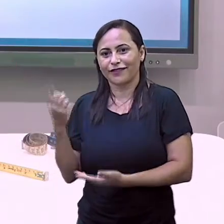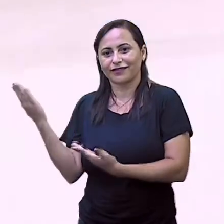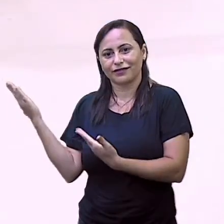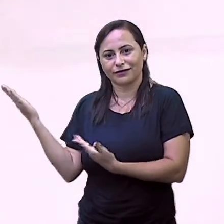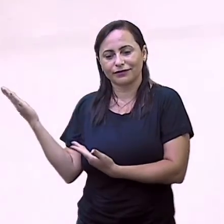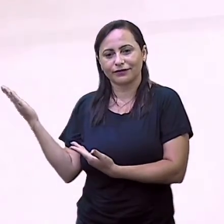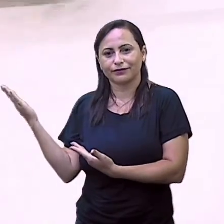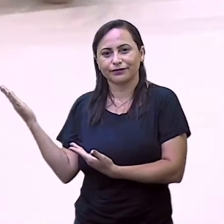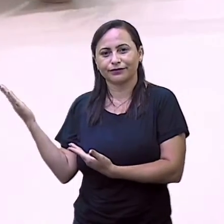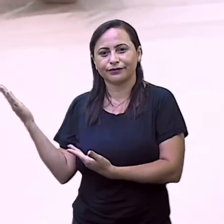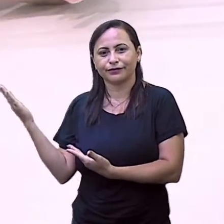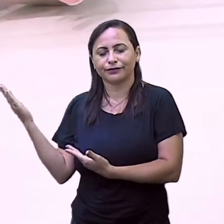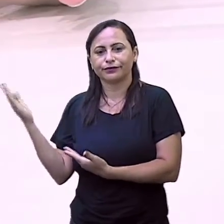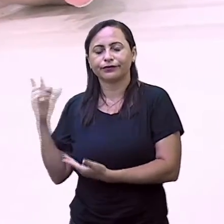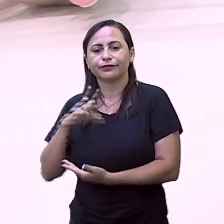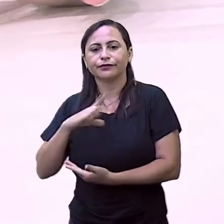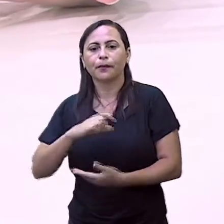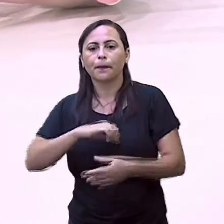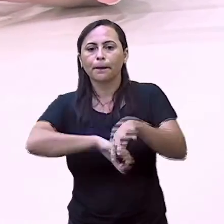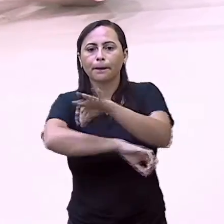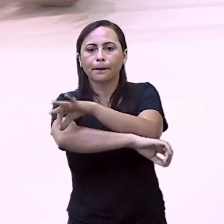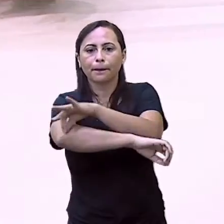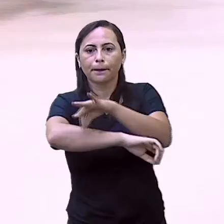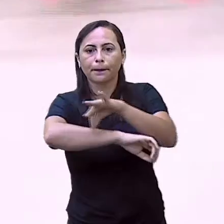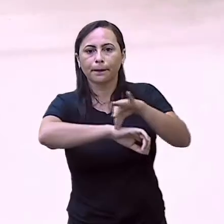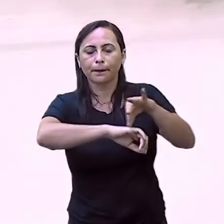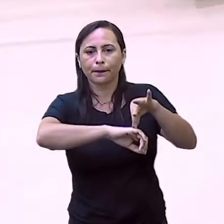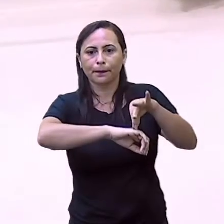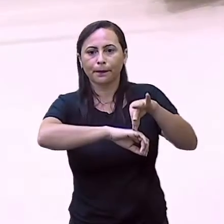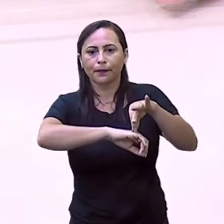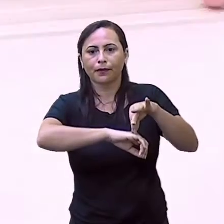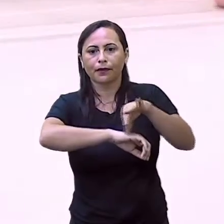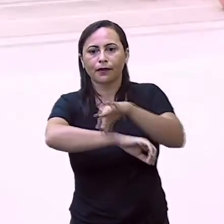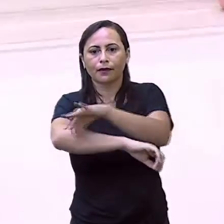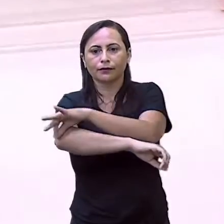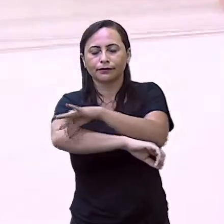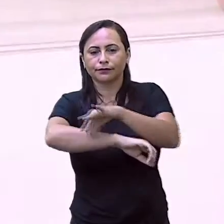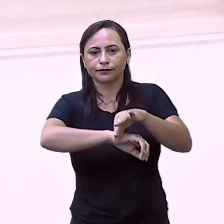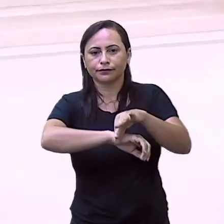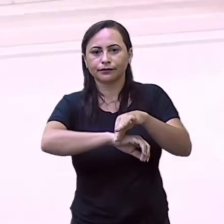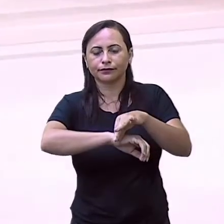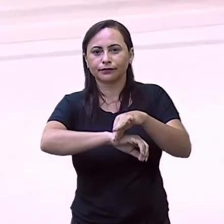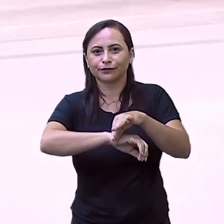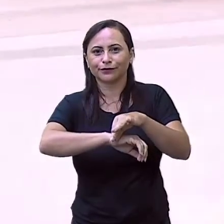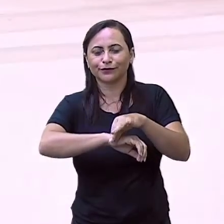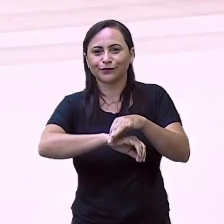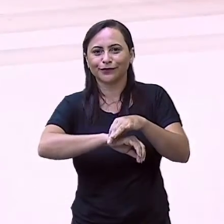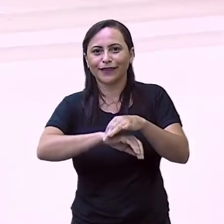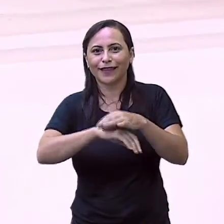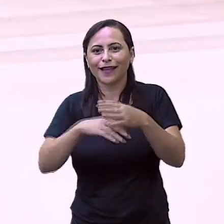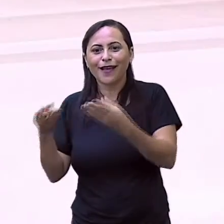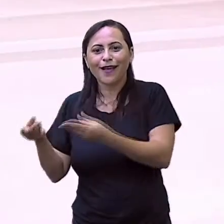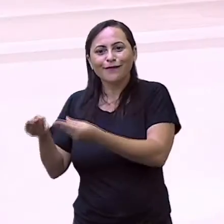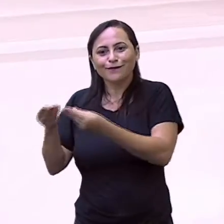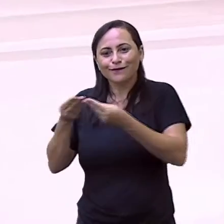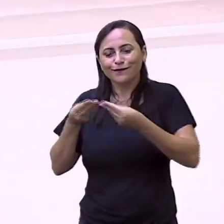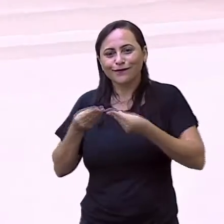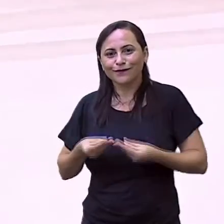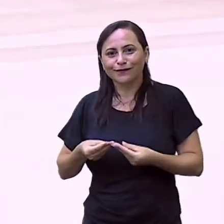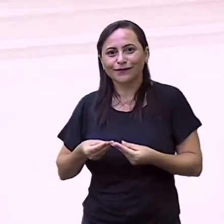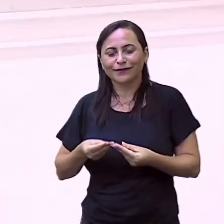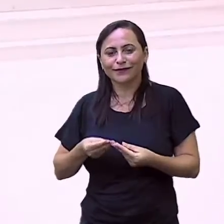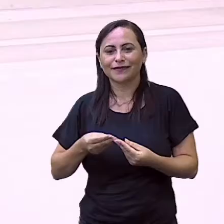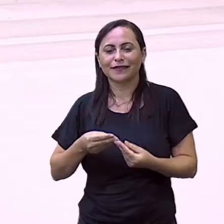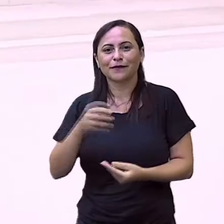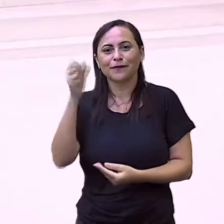lado. Tenho aqui uma régua, tá? Que foi entregue pela nossa Prefeitura de